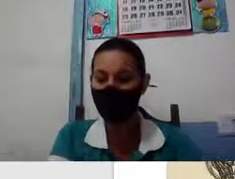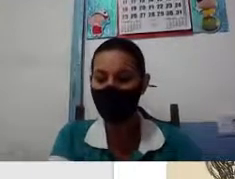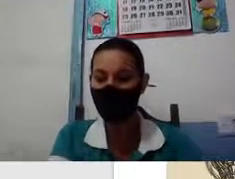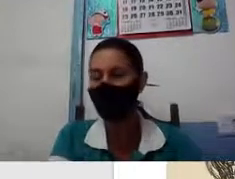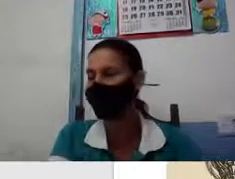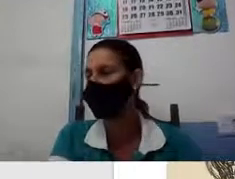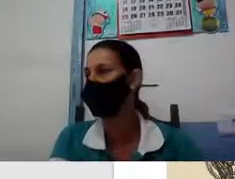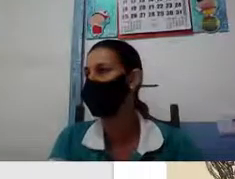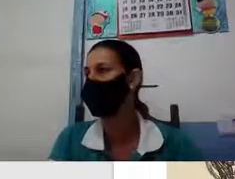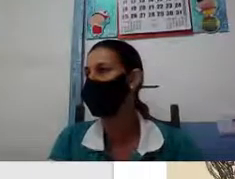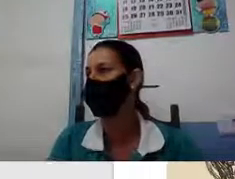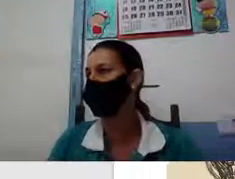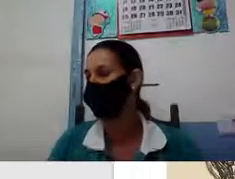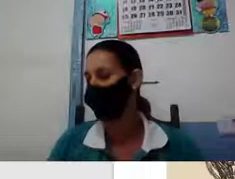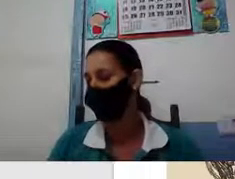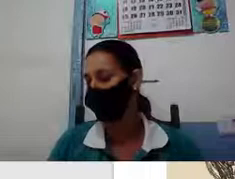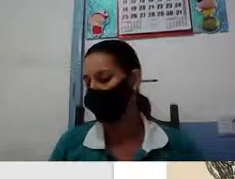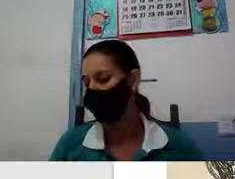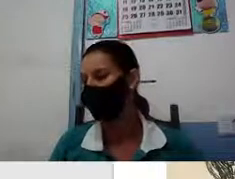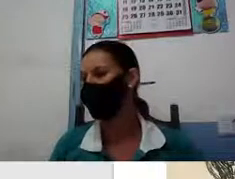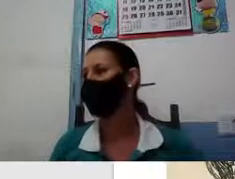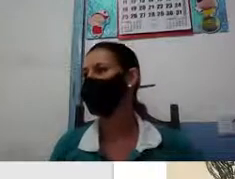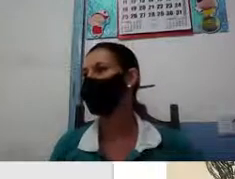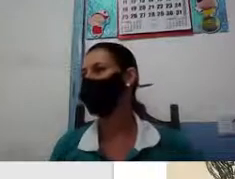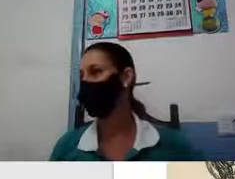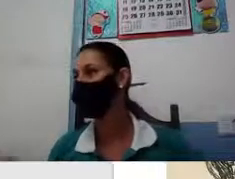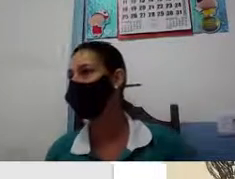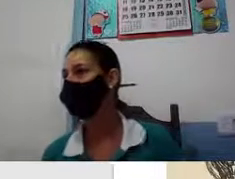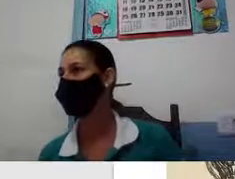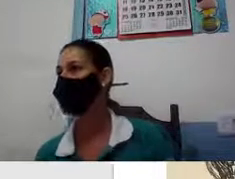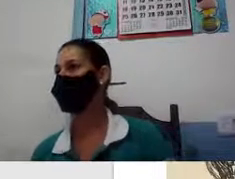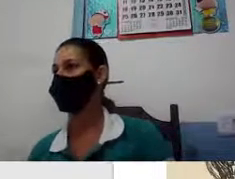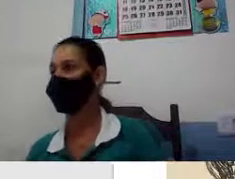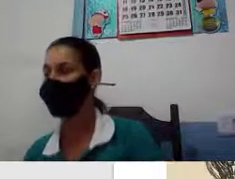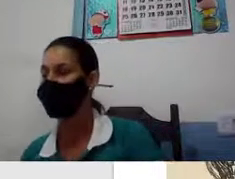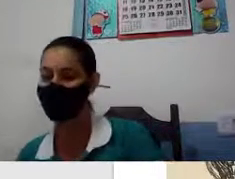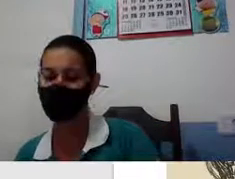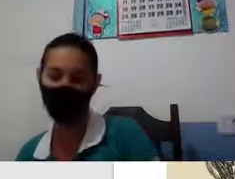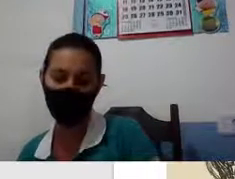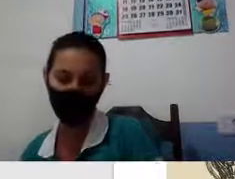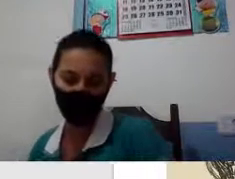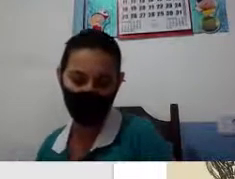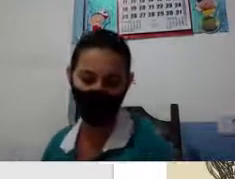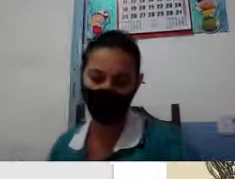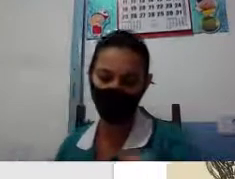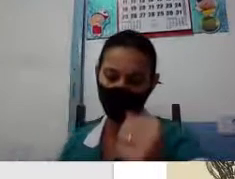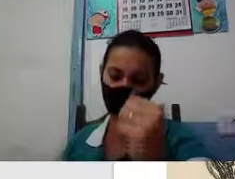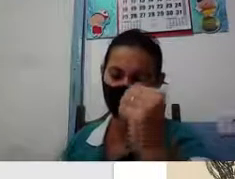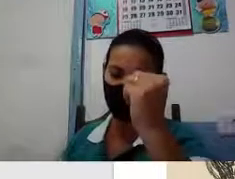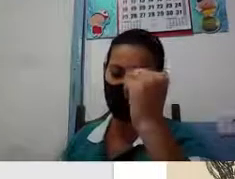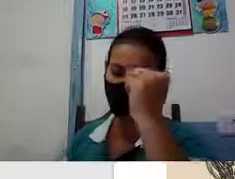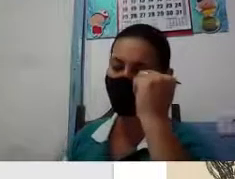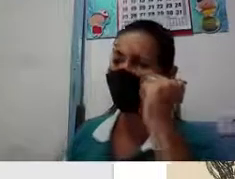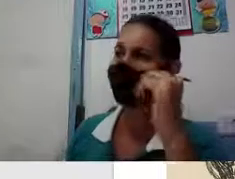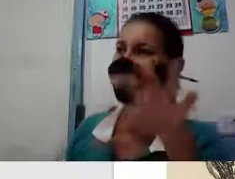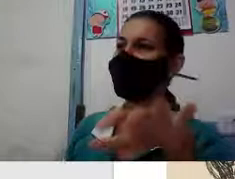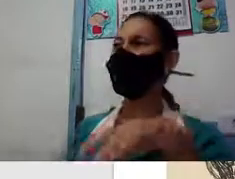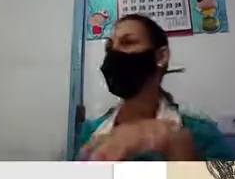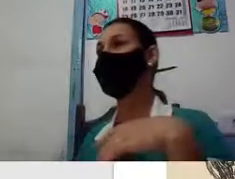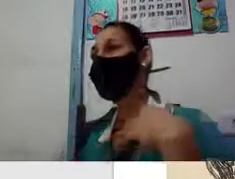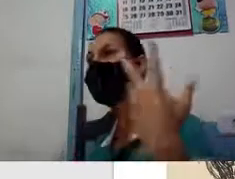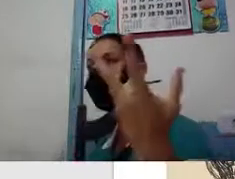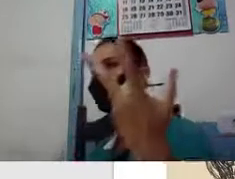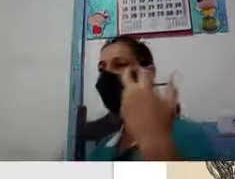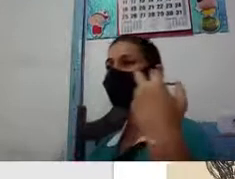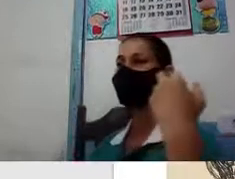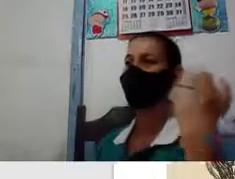né, ele por meio de... textos reverentes, engraçados, aí ele falava sobre, ironicamente, sobre